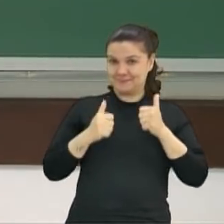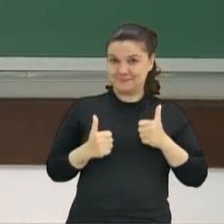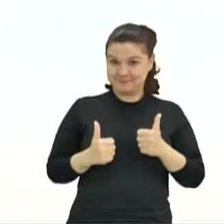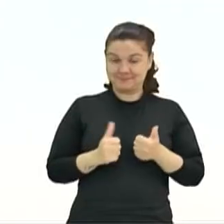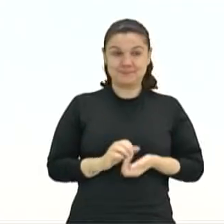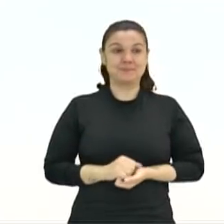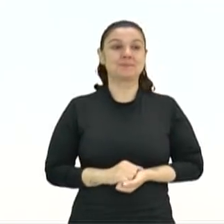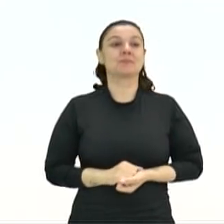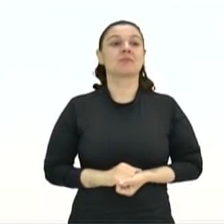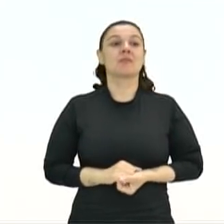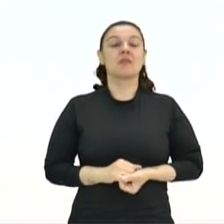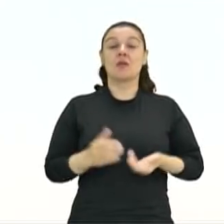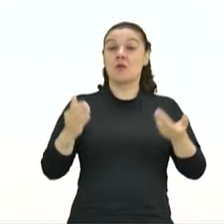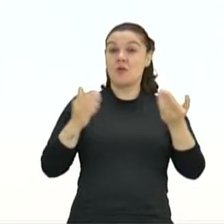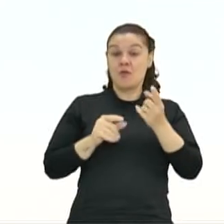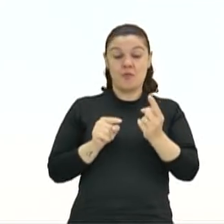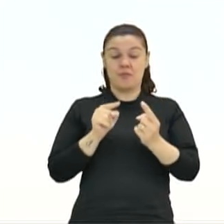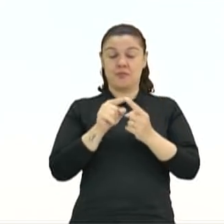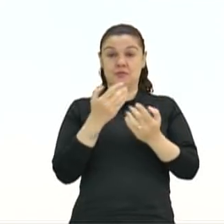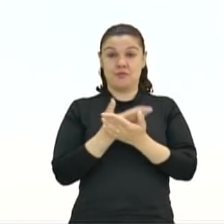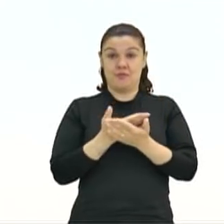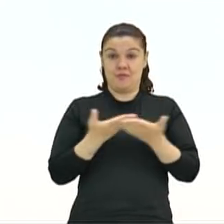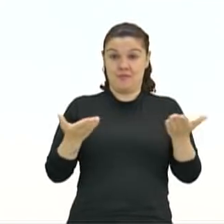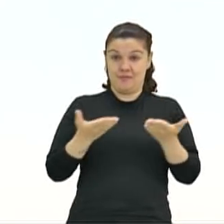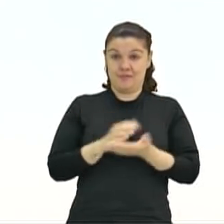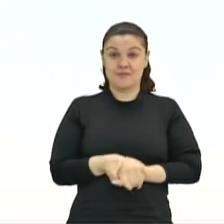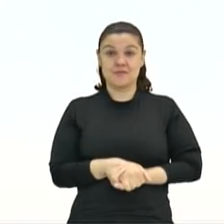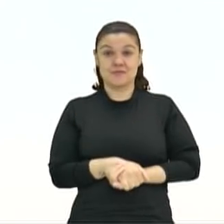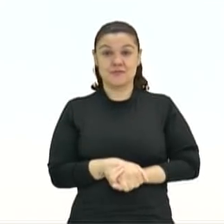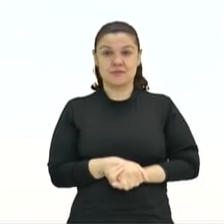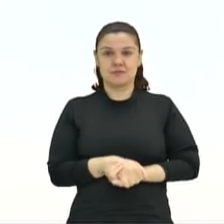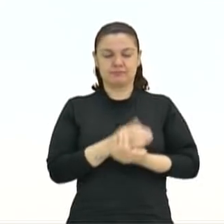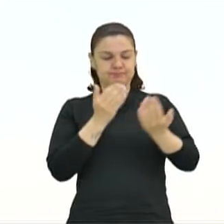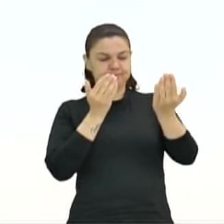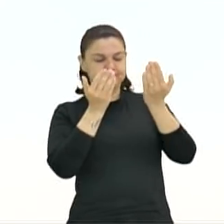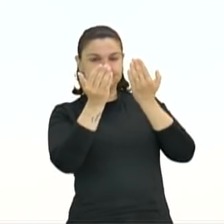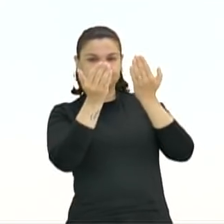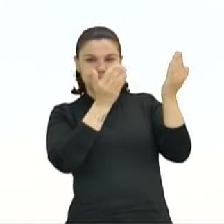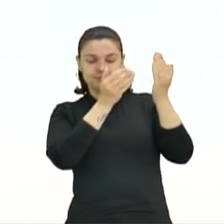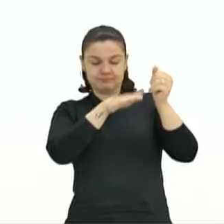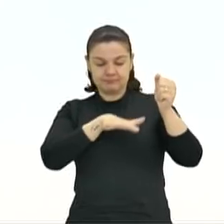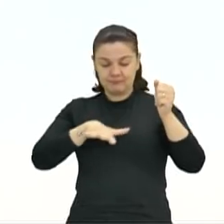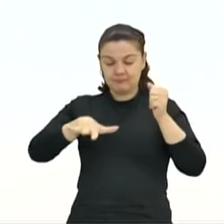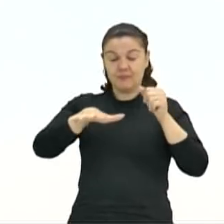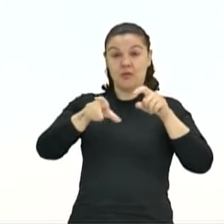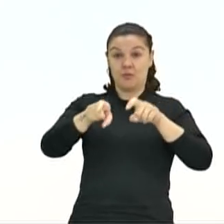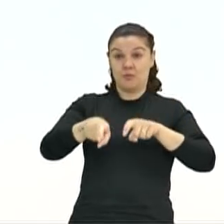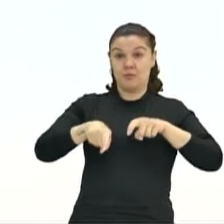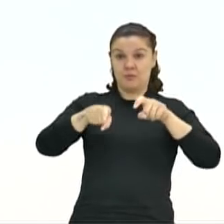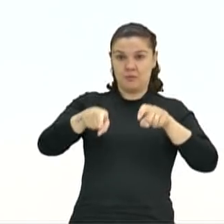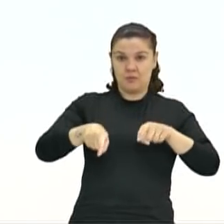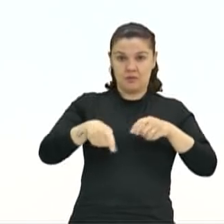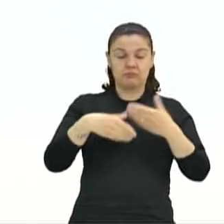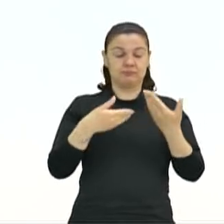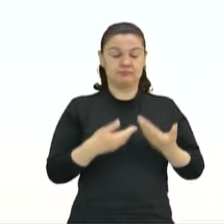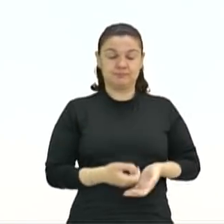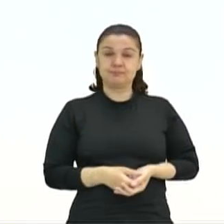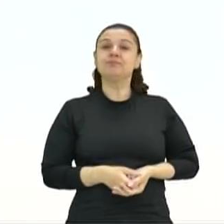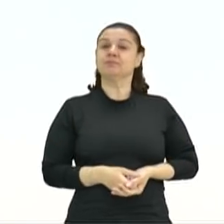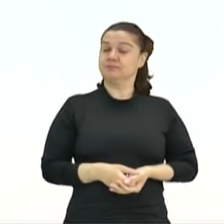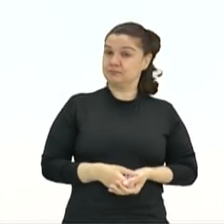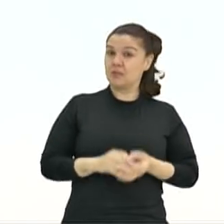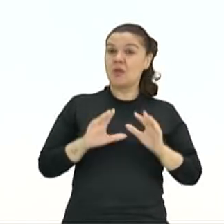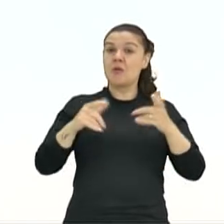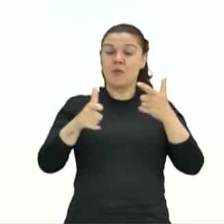hoje. O objetivo da nossa aula é analisar o espaço rural, a agricultura e